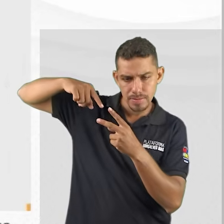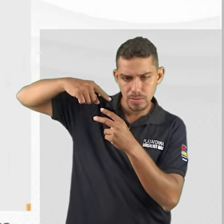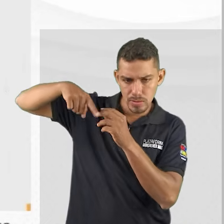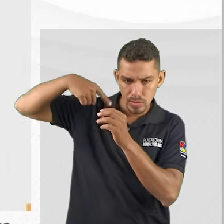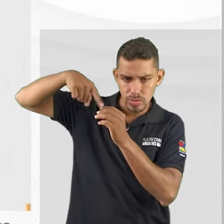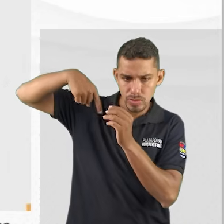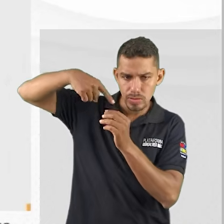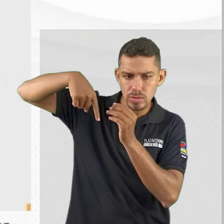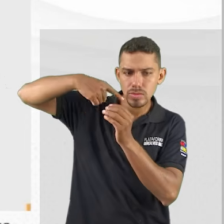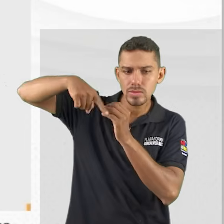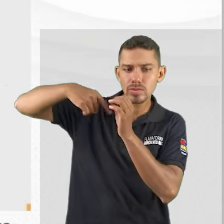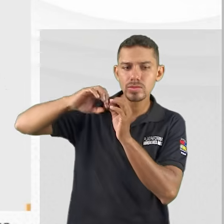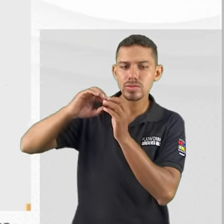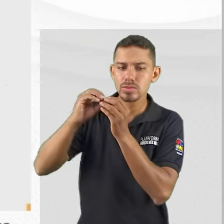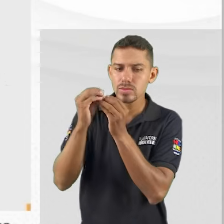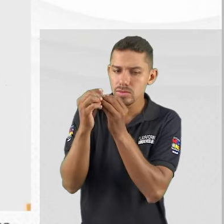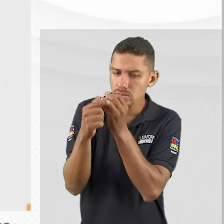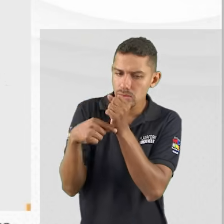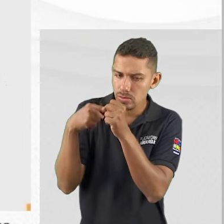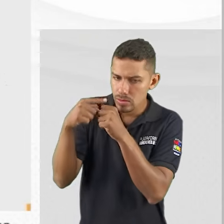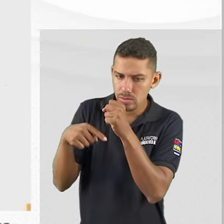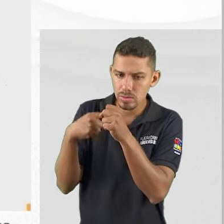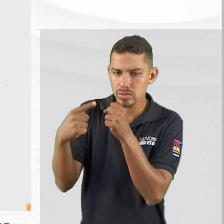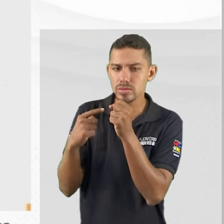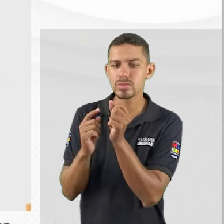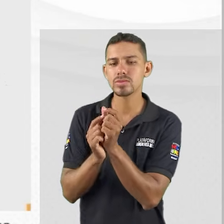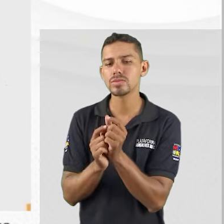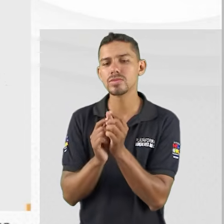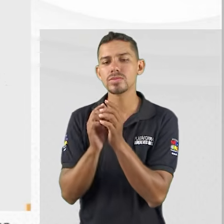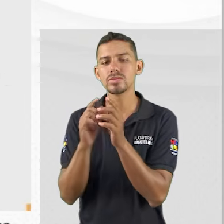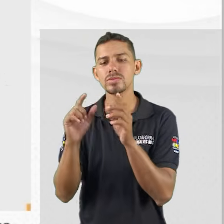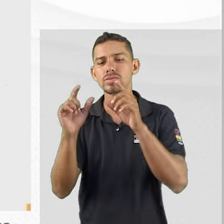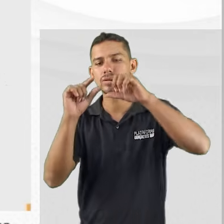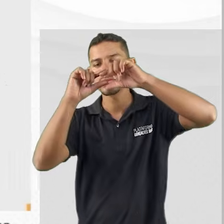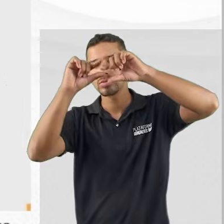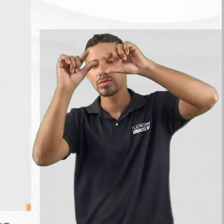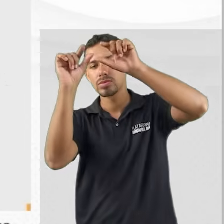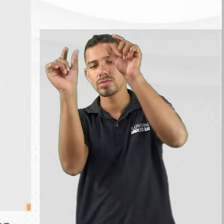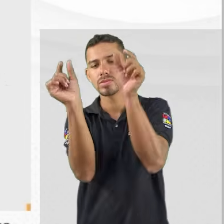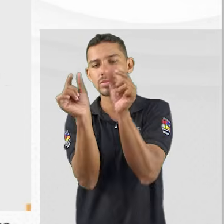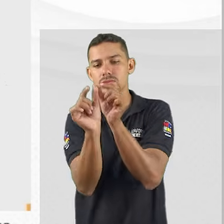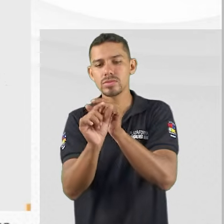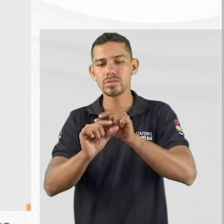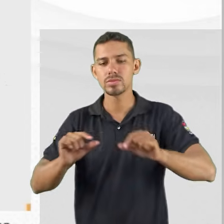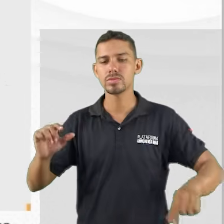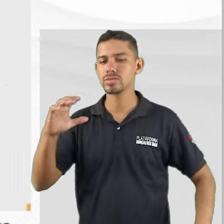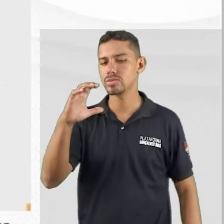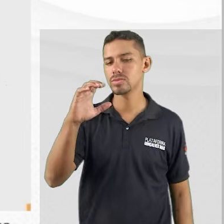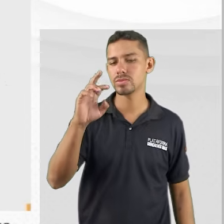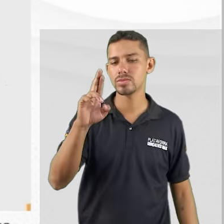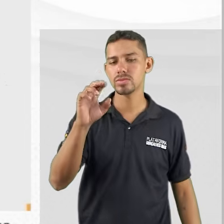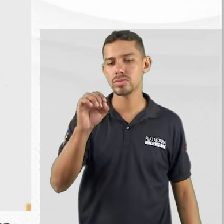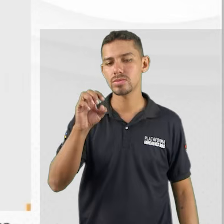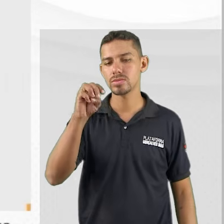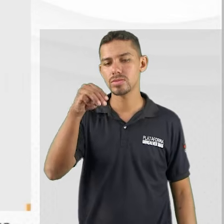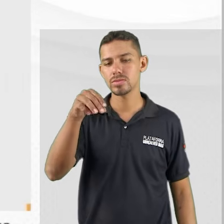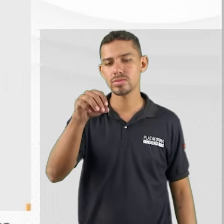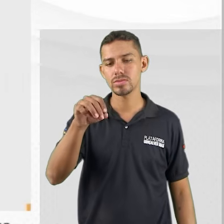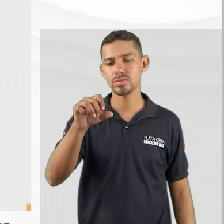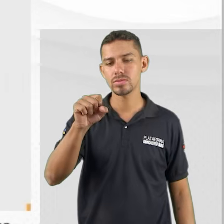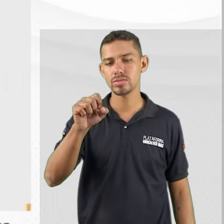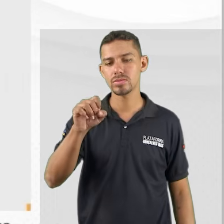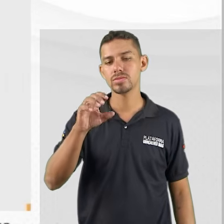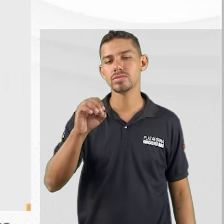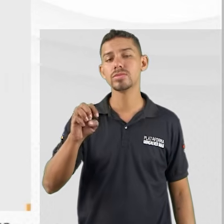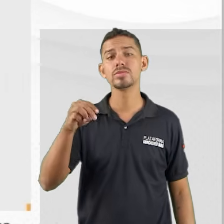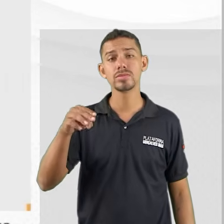né? E aí até que ela se enrola tanto, que ela forma o que a gente chama de cromossomo, tá, pessoal?